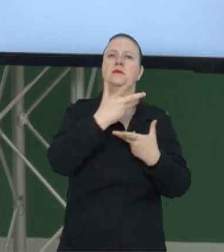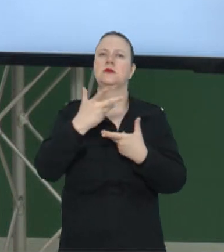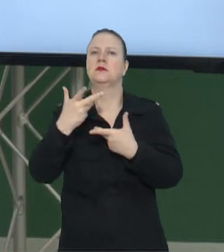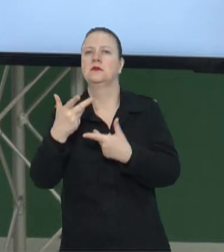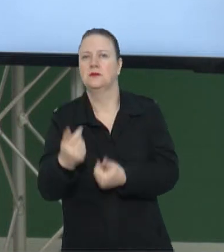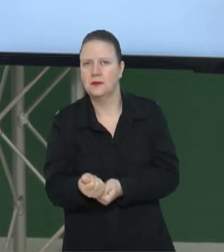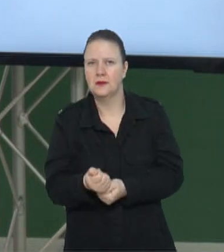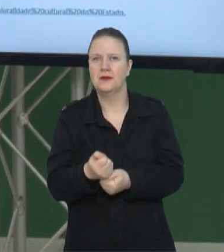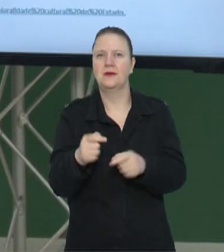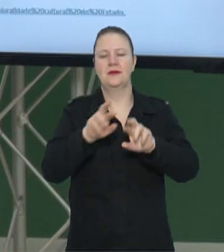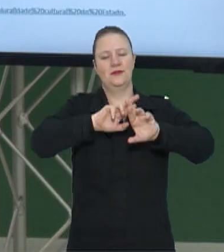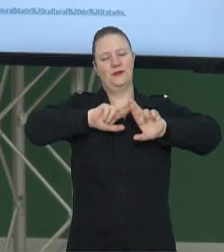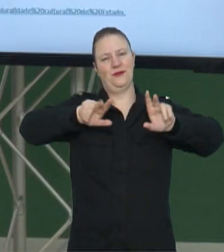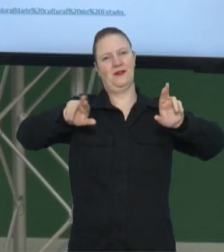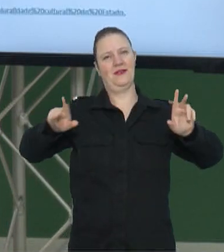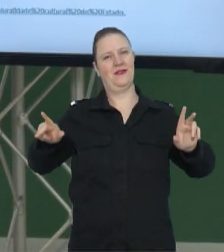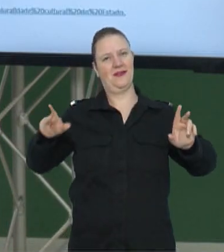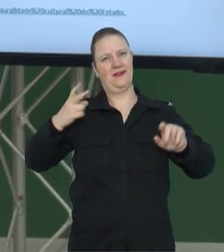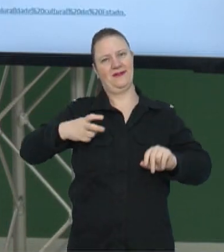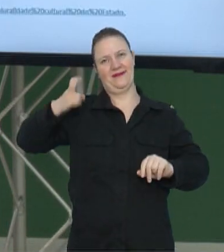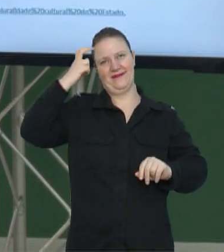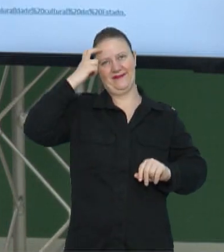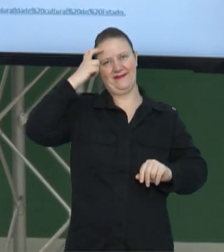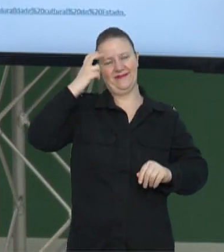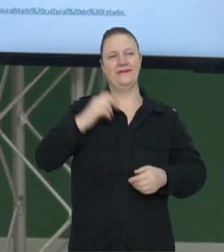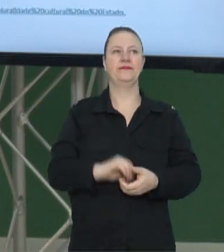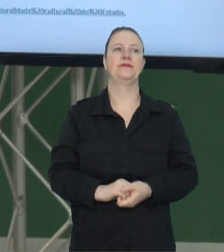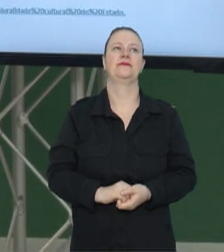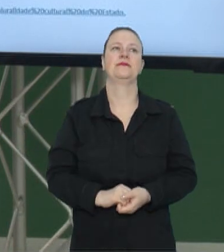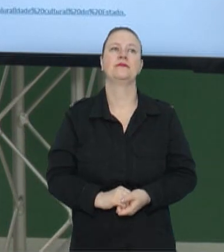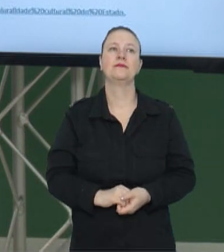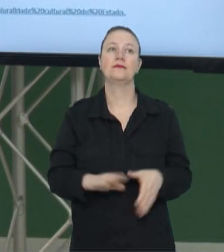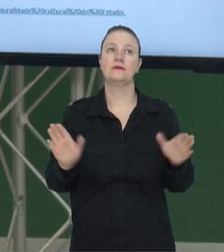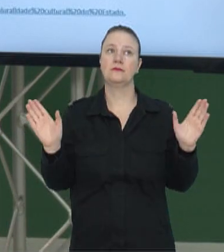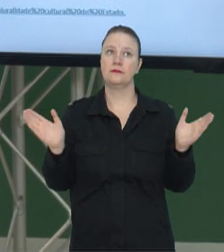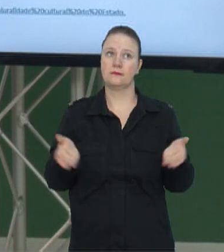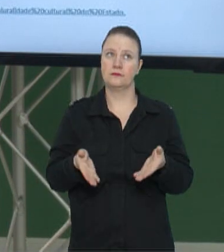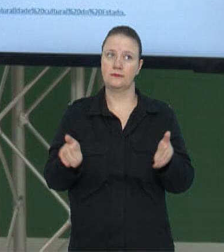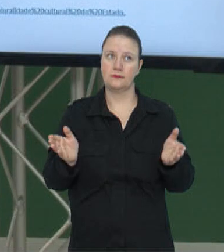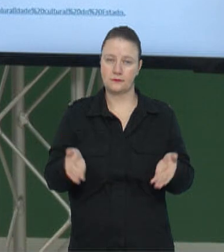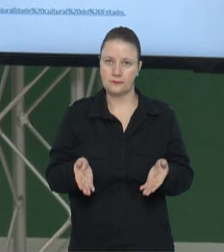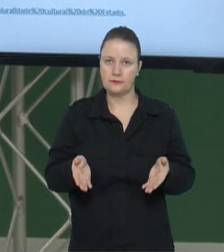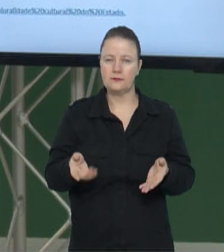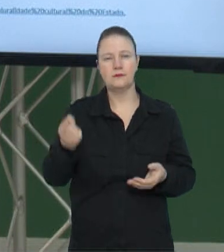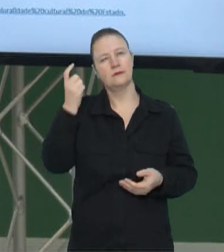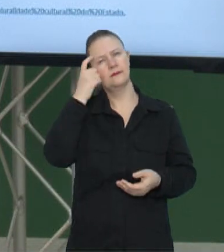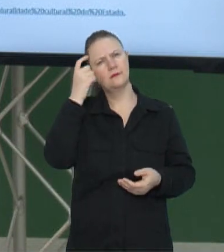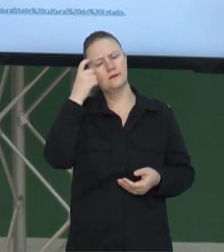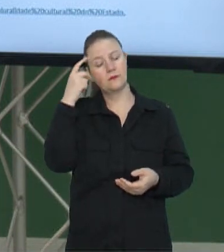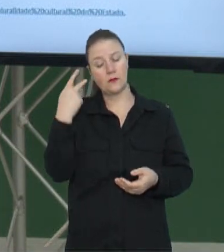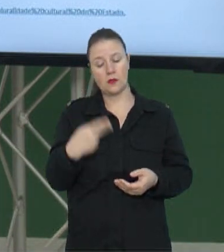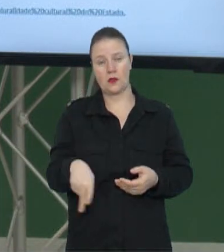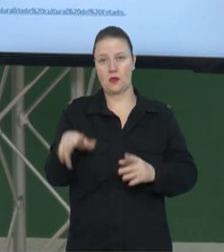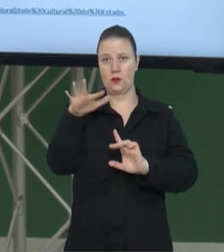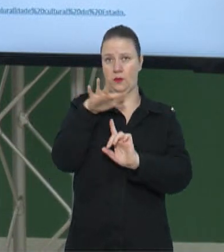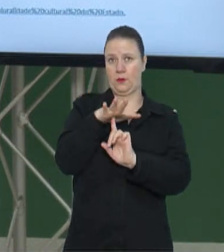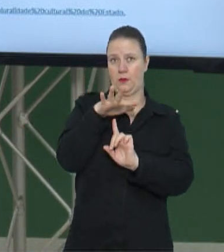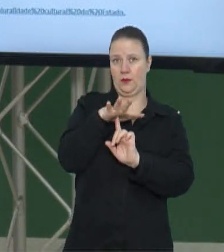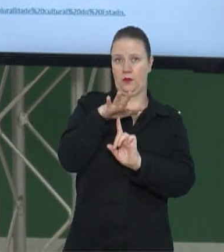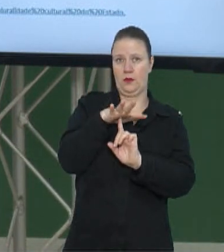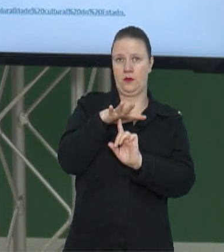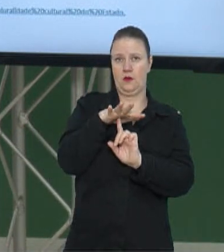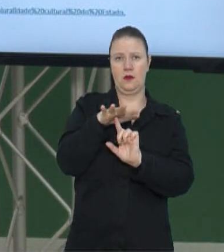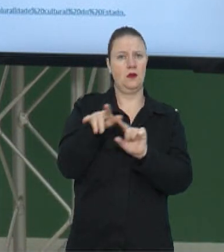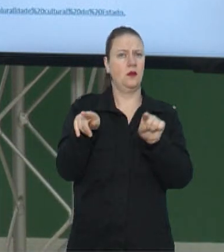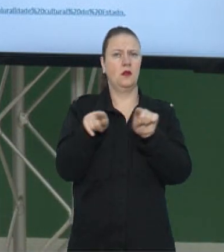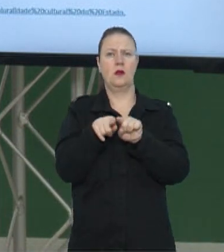formação da população, certo? E aí vamos pensar um pouquinho, pelo menos ali, no Paraná. O Paraná, como o